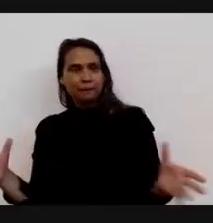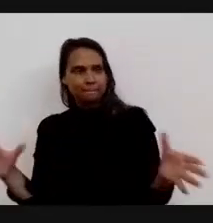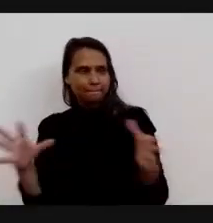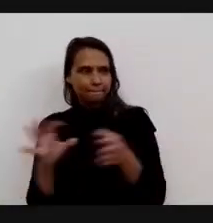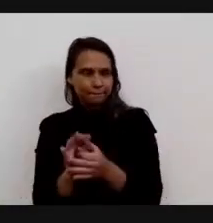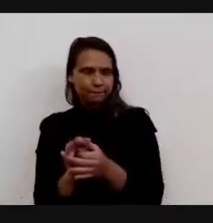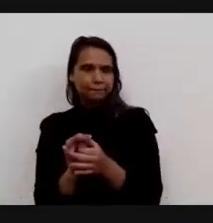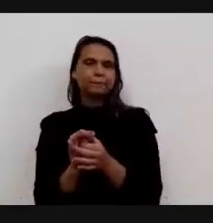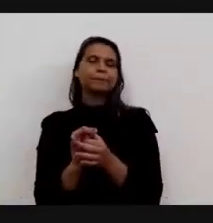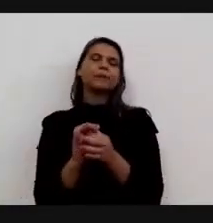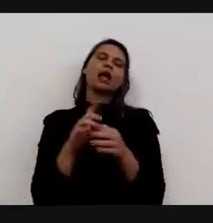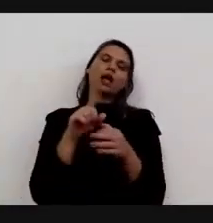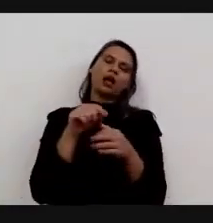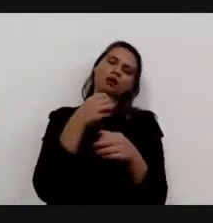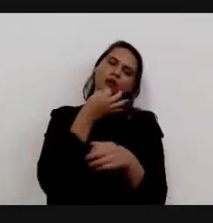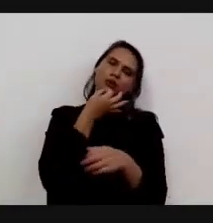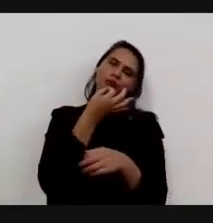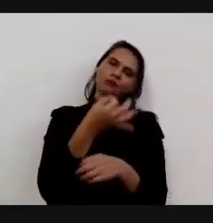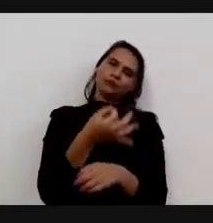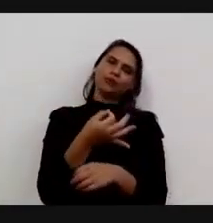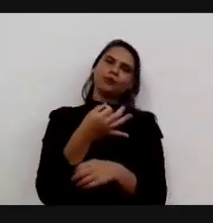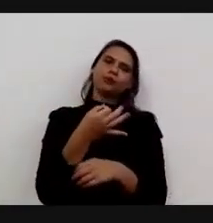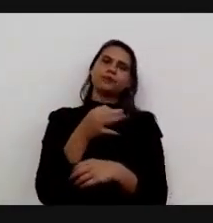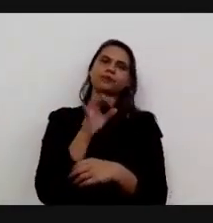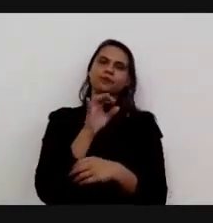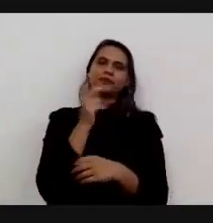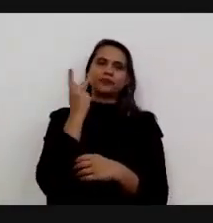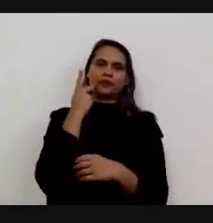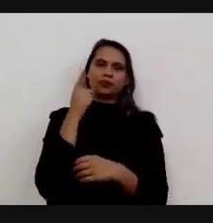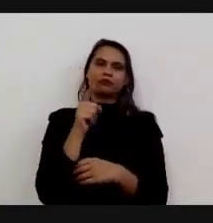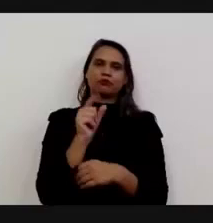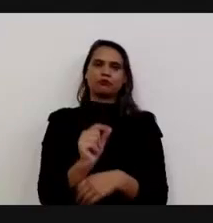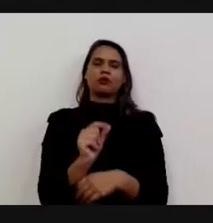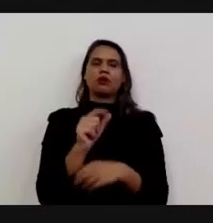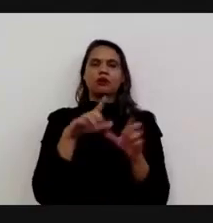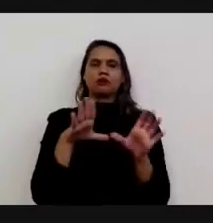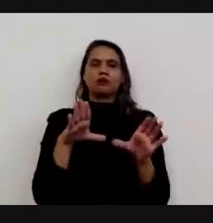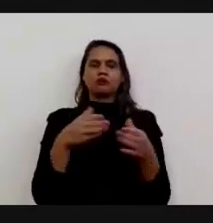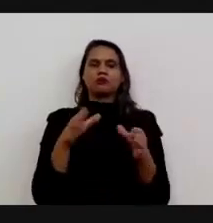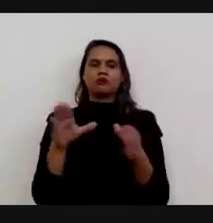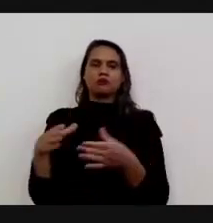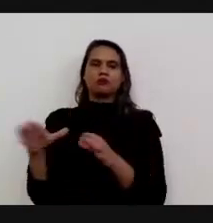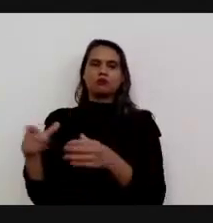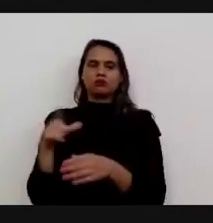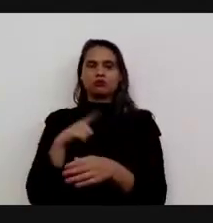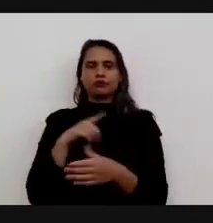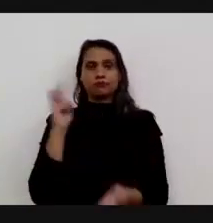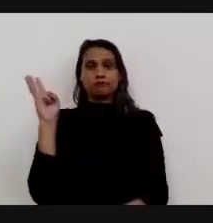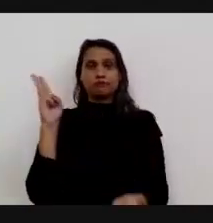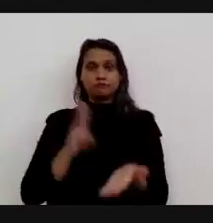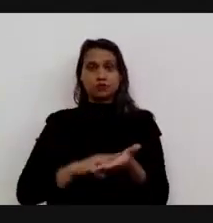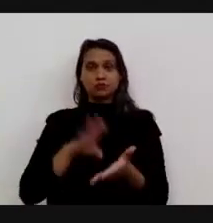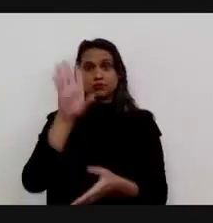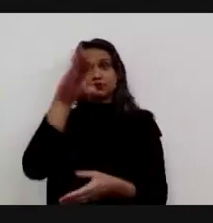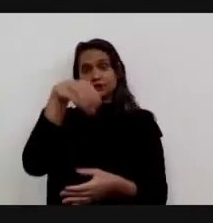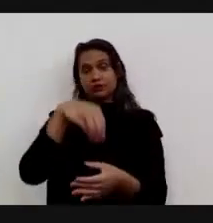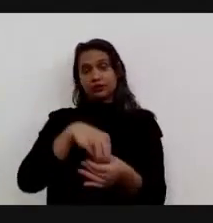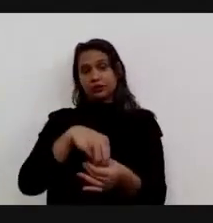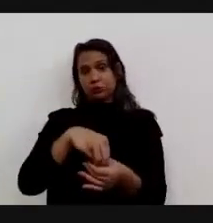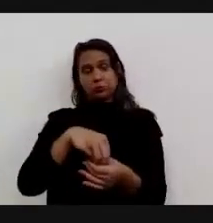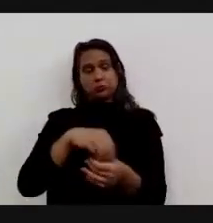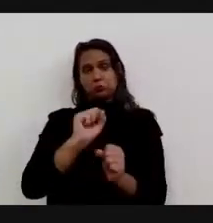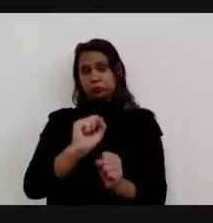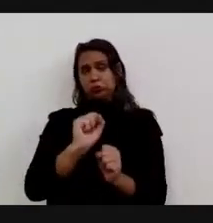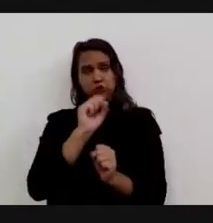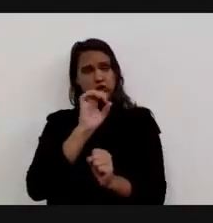junto. Inclusive, seria uma sugestão para que essas comissões pudessem ter um membro lá dentro, ainda que seja em caráter de